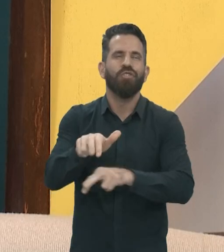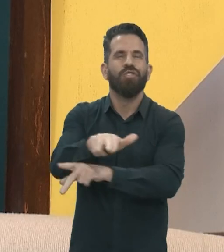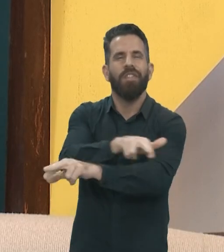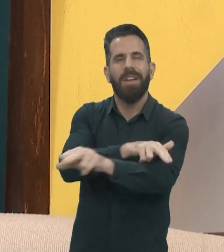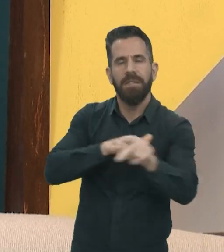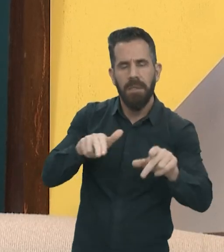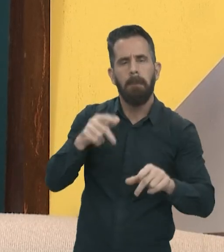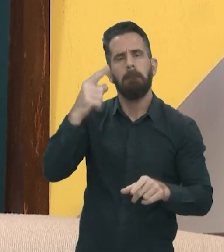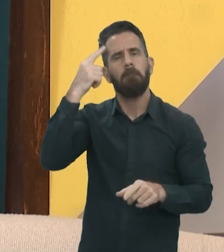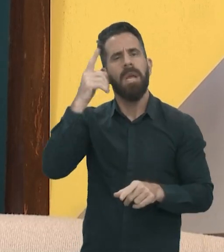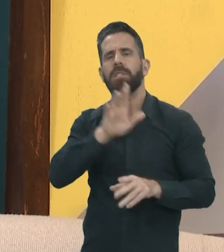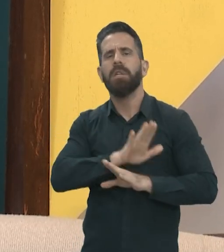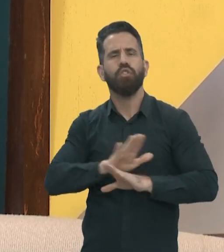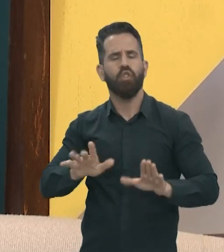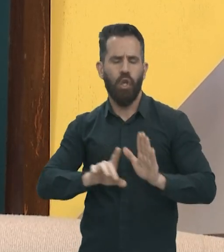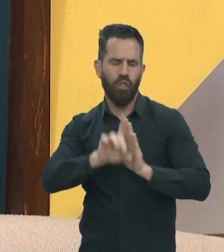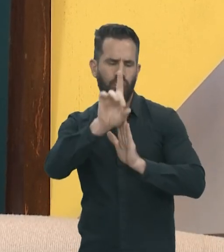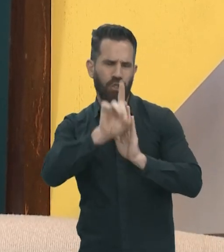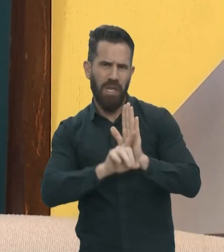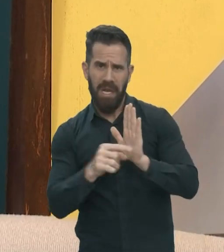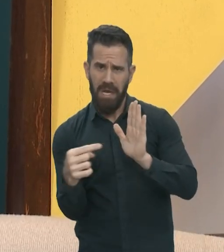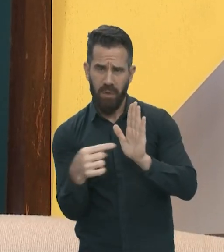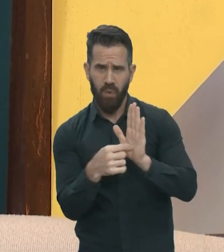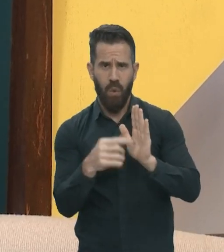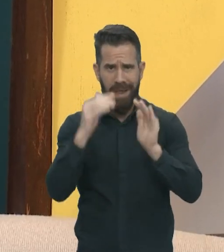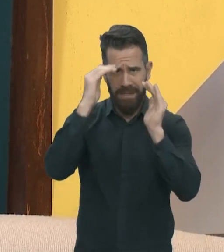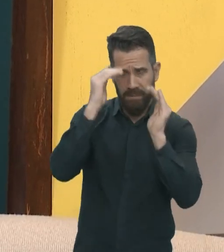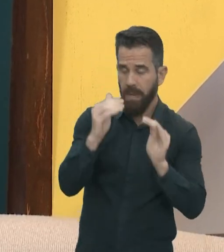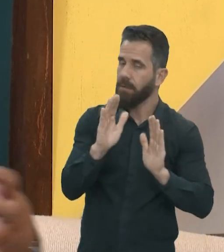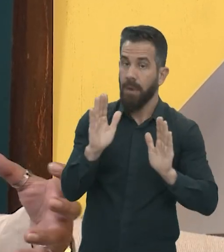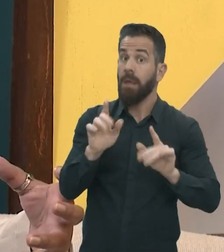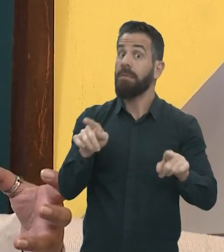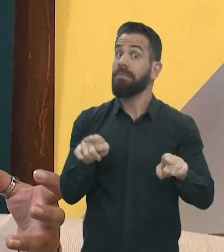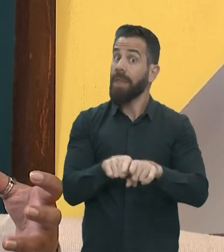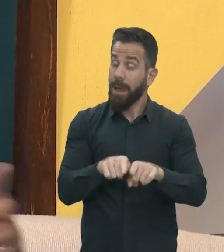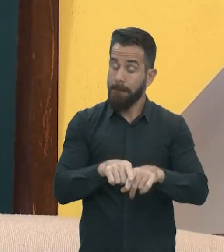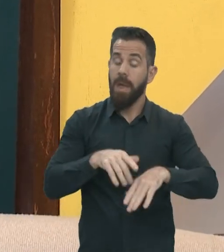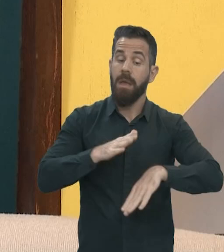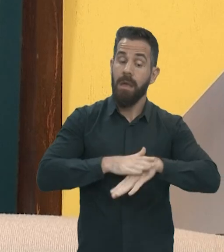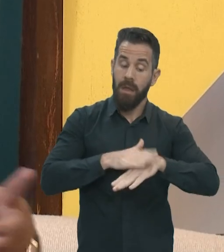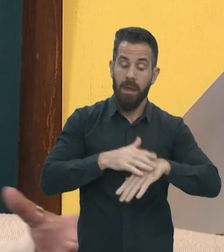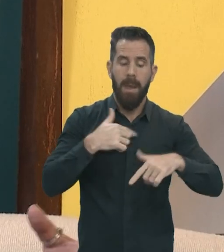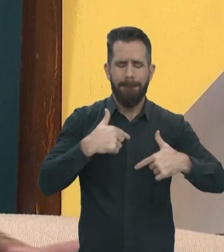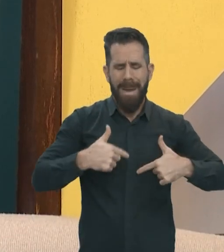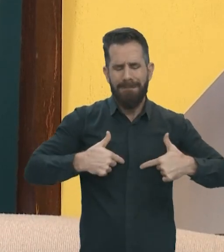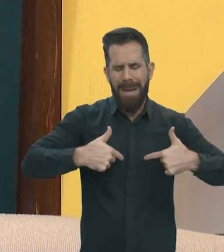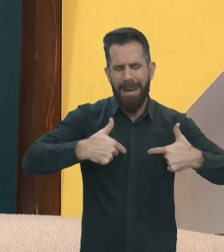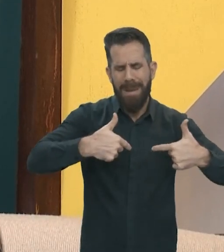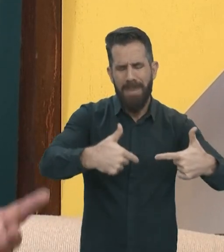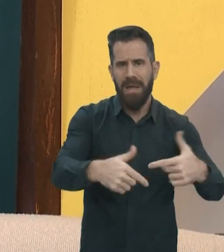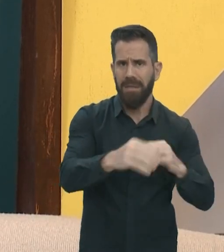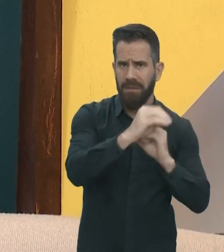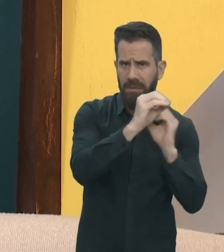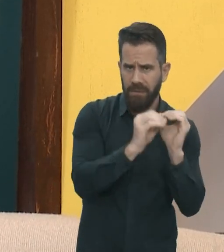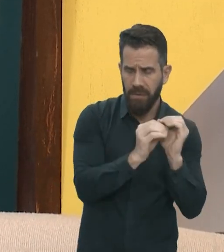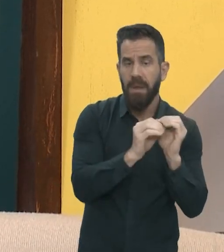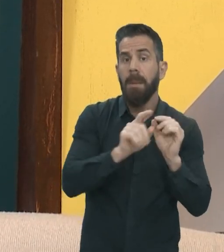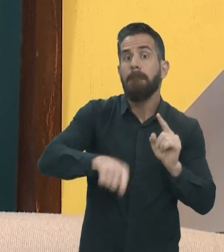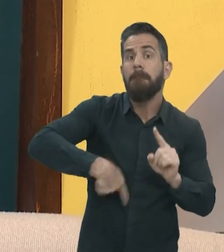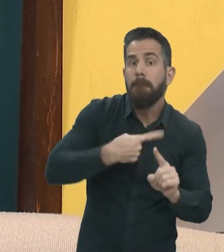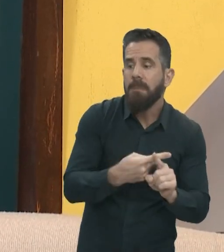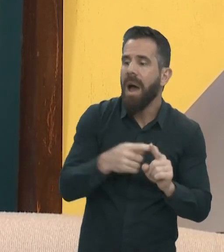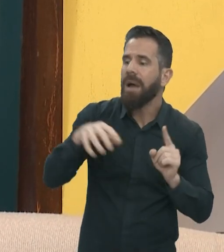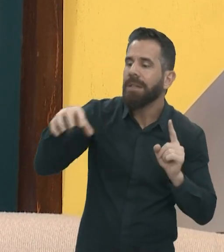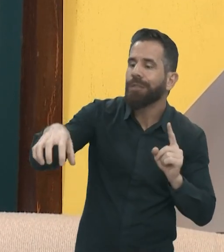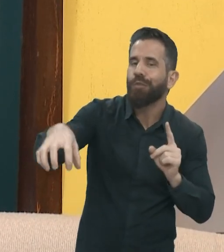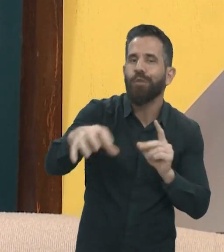direito, como respeito, mas também executando políticas dentro da UFG alinhadas ao que os diferentes coletivos sociais que